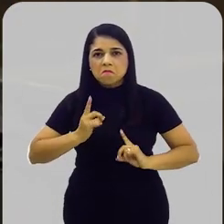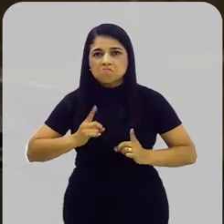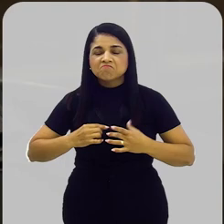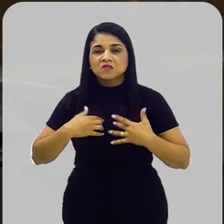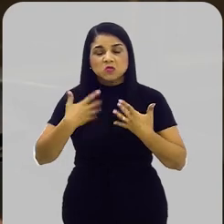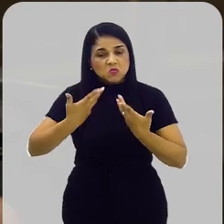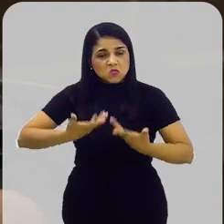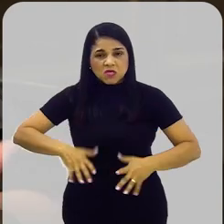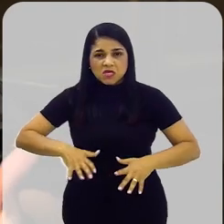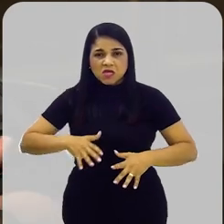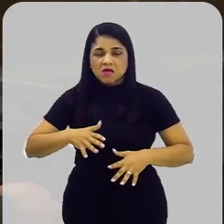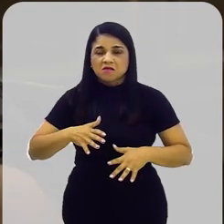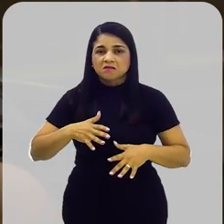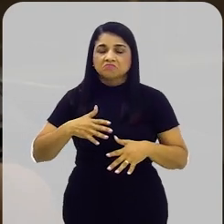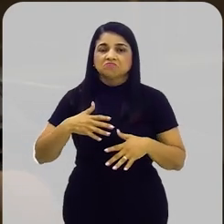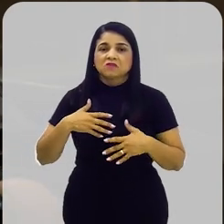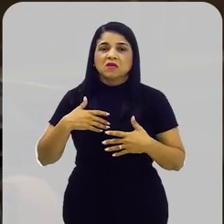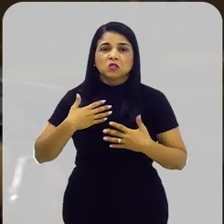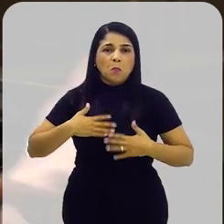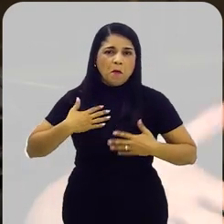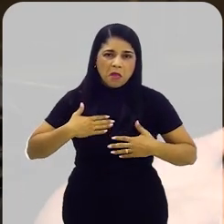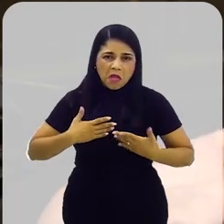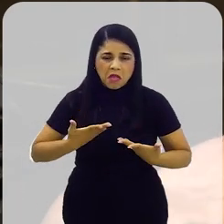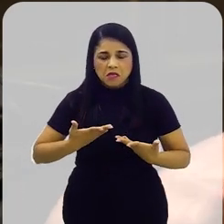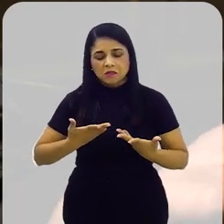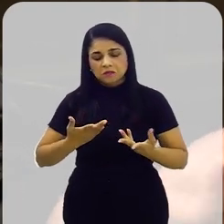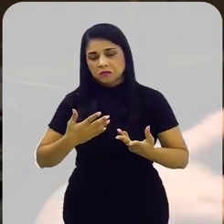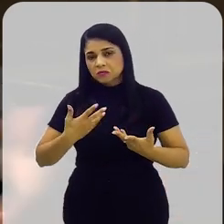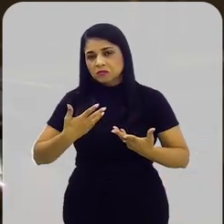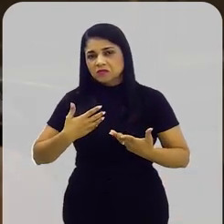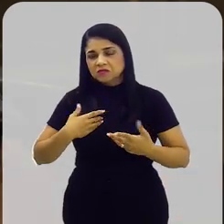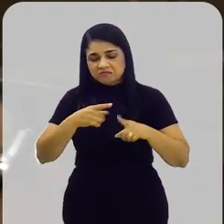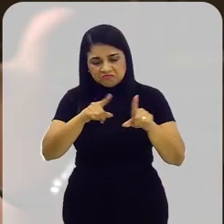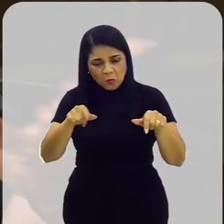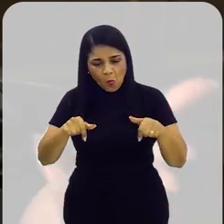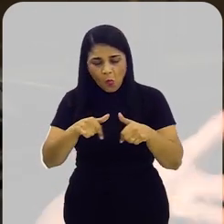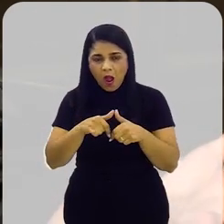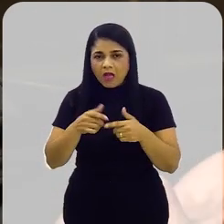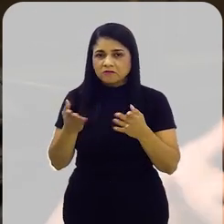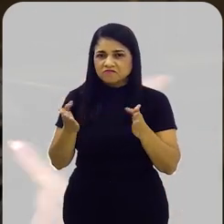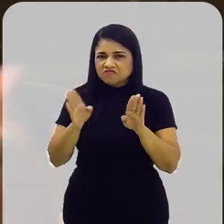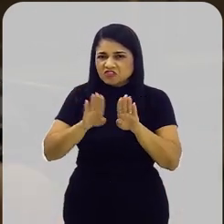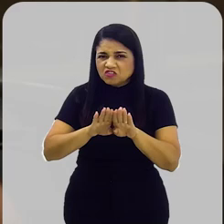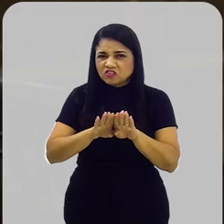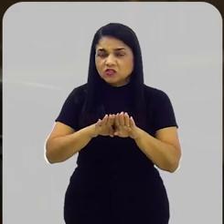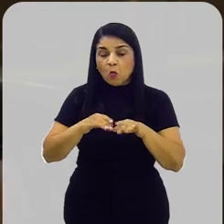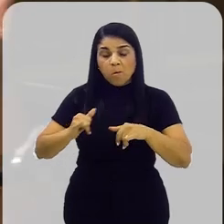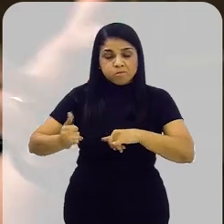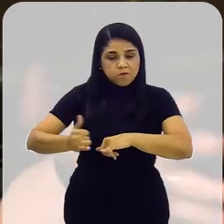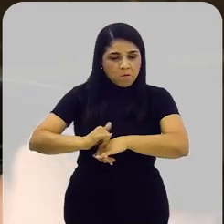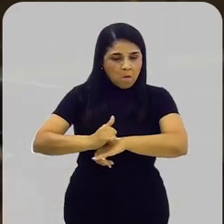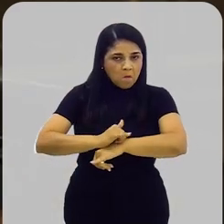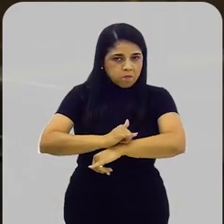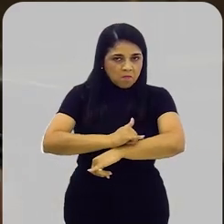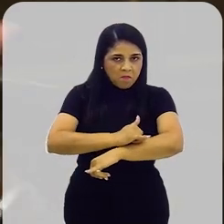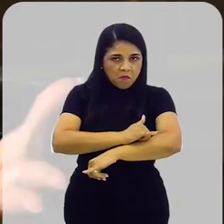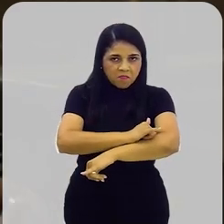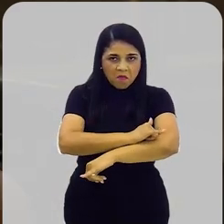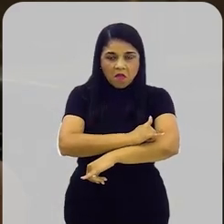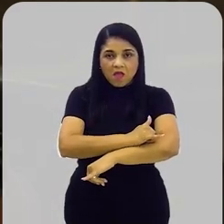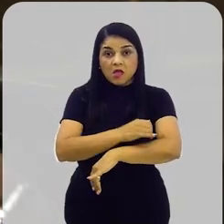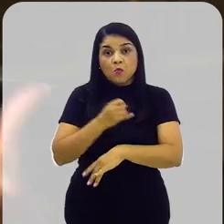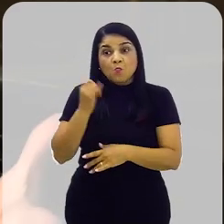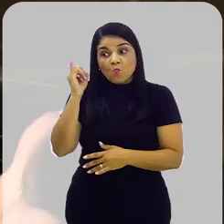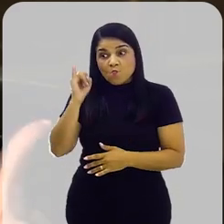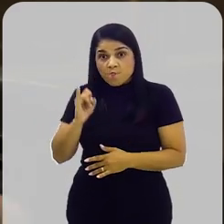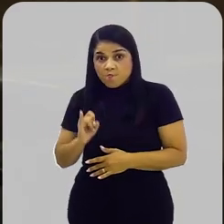Eu não queria na verdade, tomar banho. Sim. Só ficava trancada no quarto, engordei muito. Tipo, eu